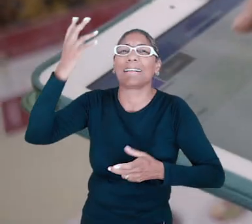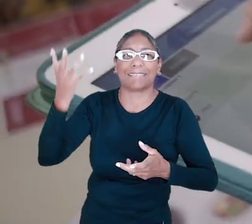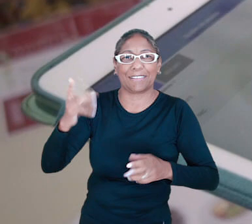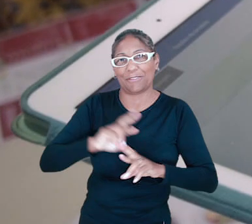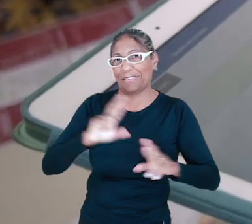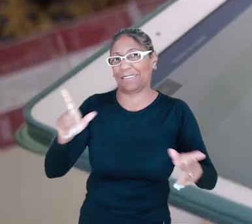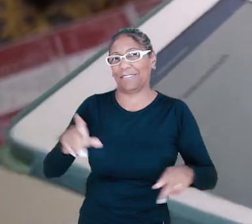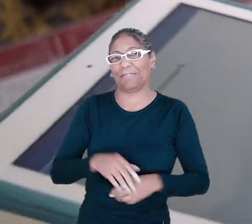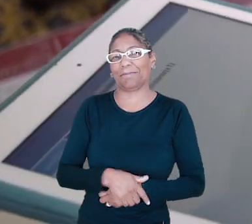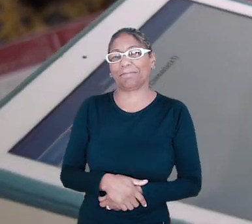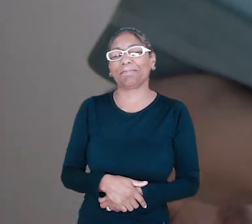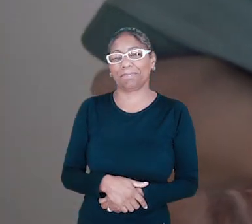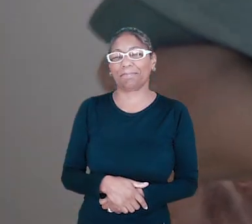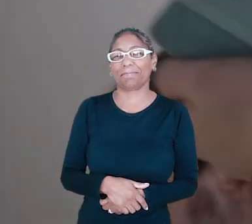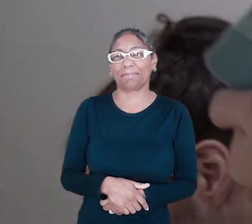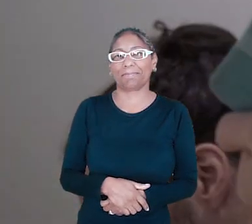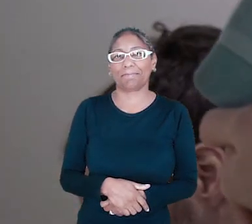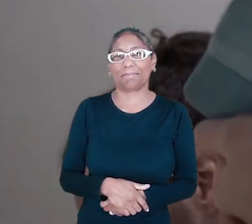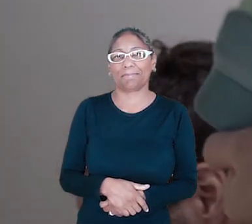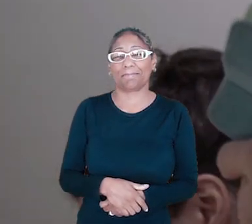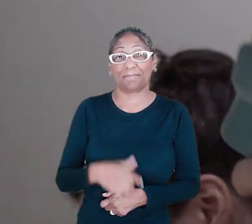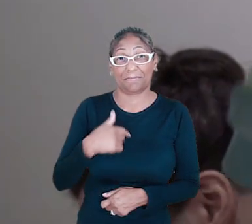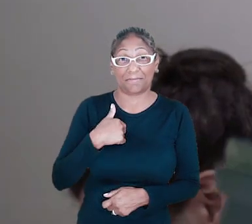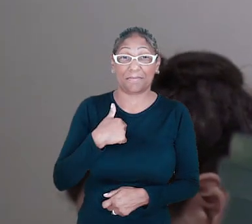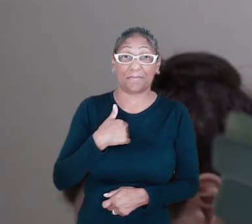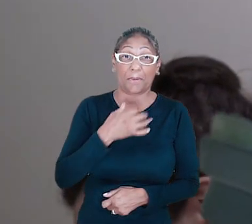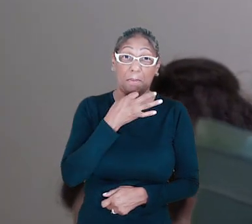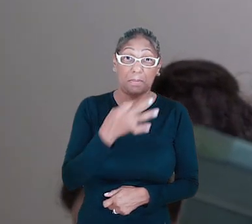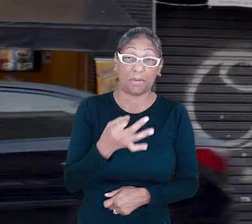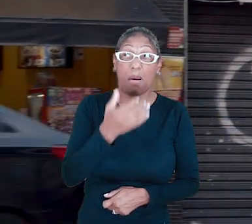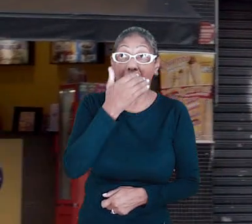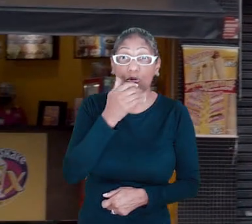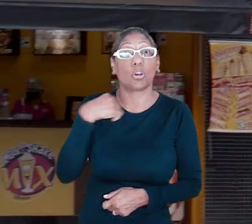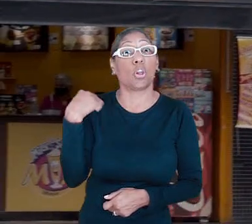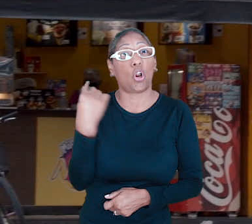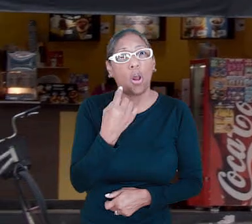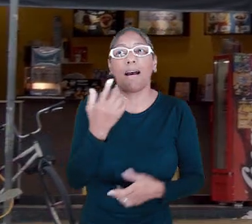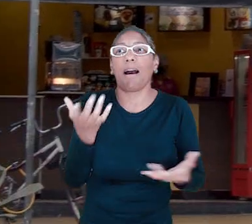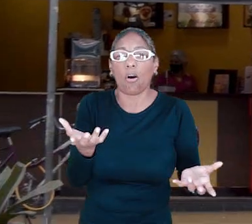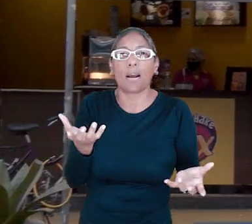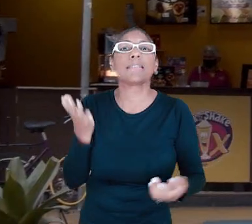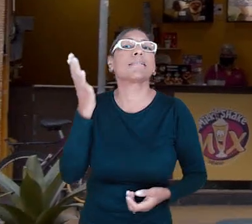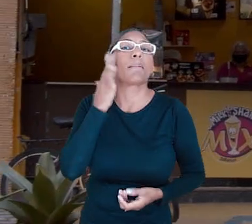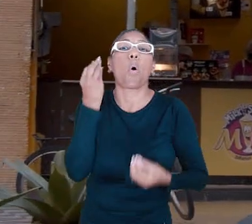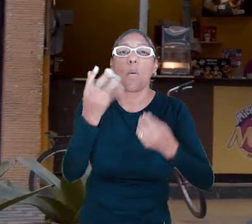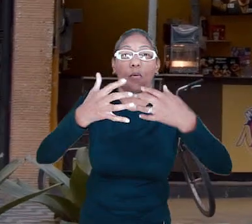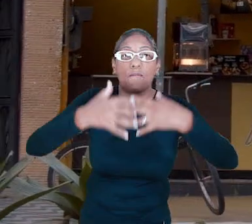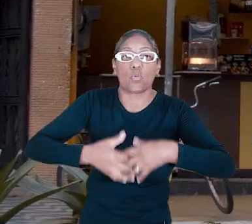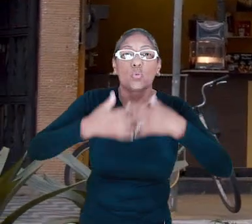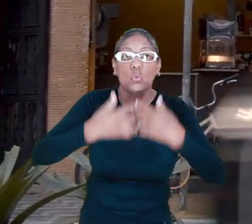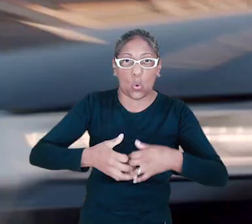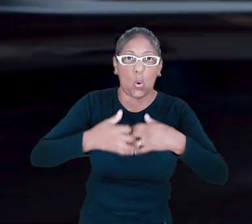diferente. Com as mentorias, viram o valor de seus empreendimentos. Eu acho que a gente já está muito mais inteirado de como